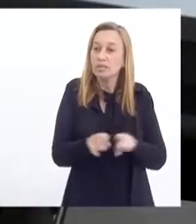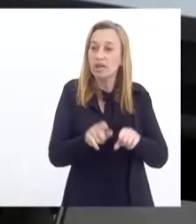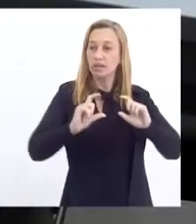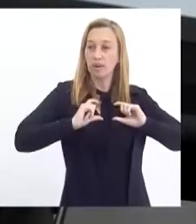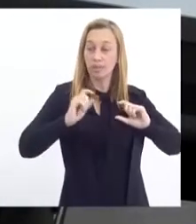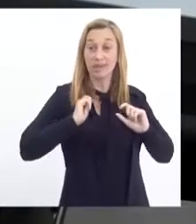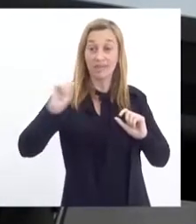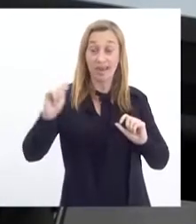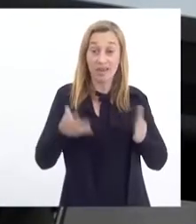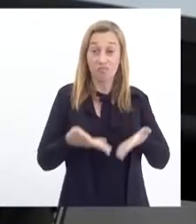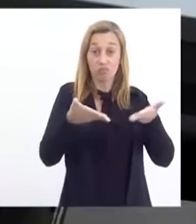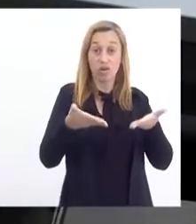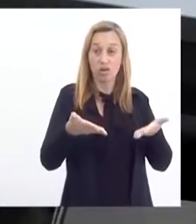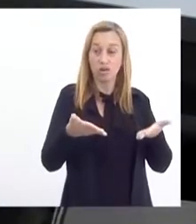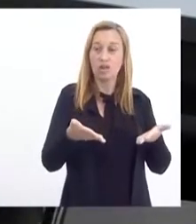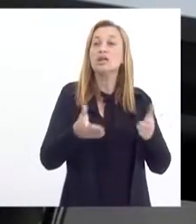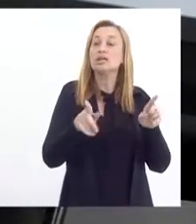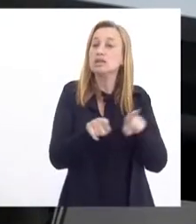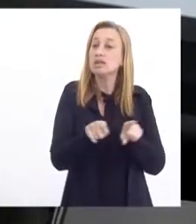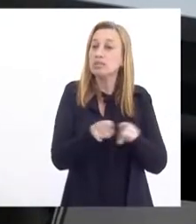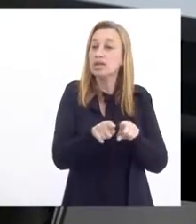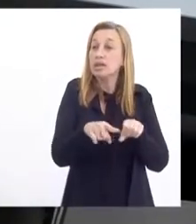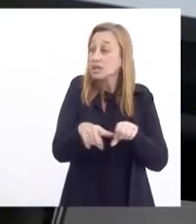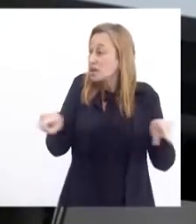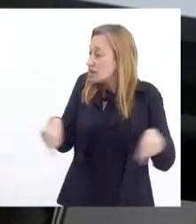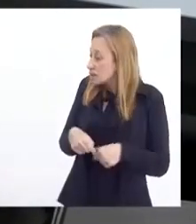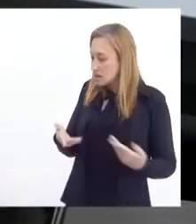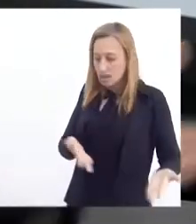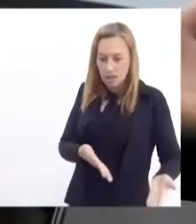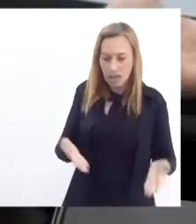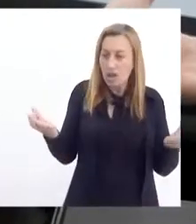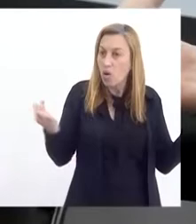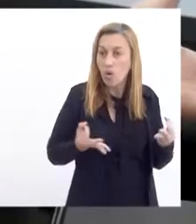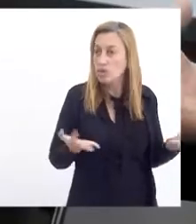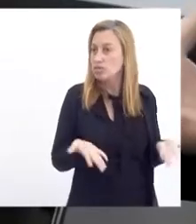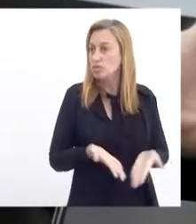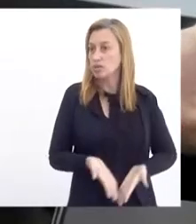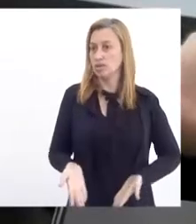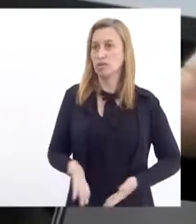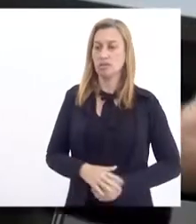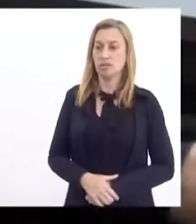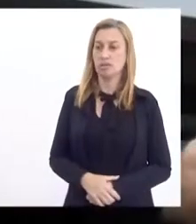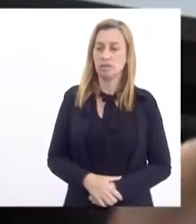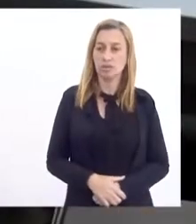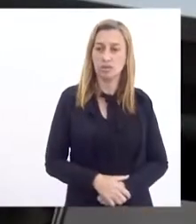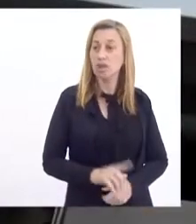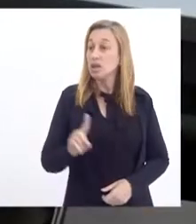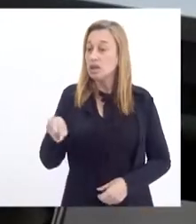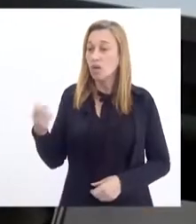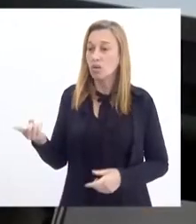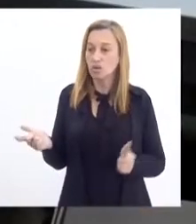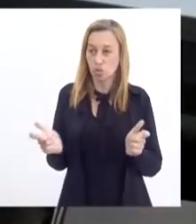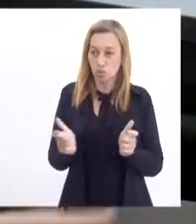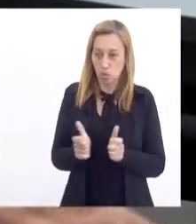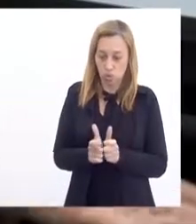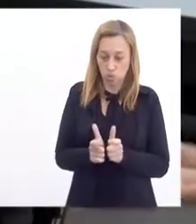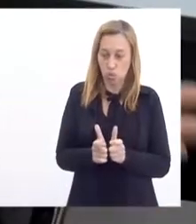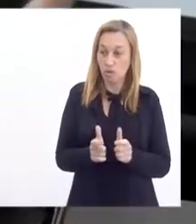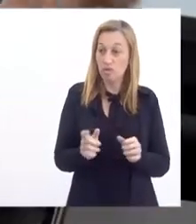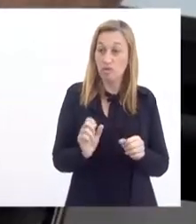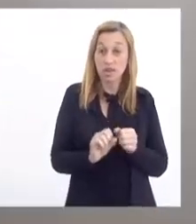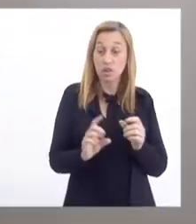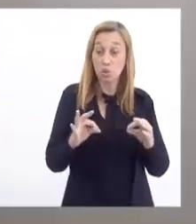medalha. E tem essas salas aqui que também são ótimas. Pô, não, a outra era pequenininha, fazia tudo. Eu tinha